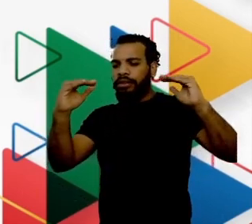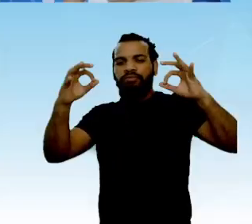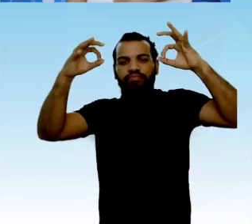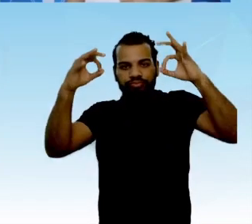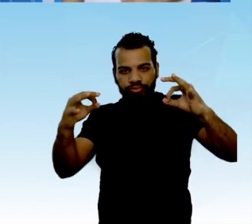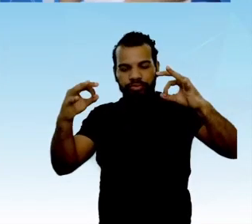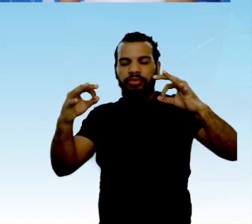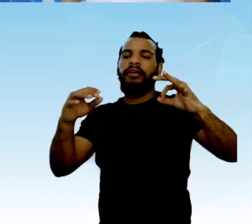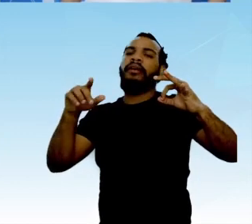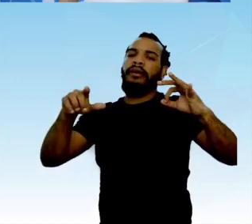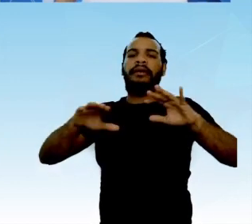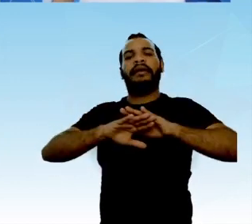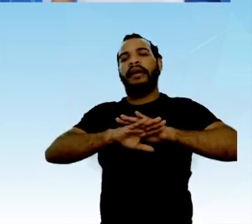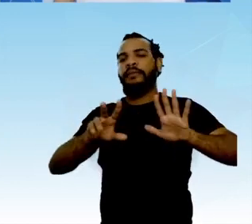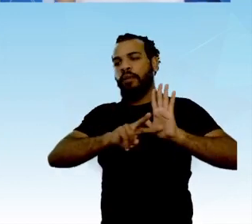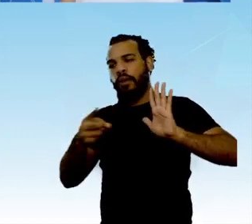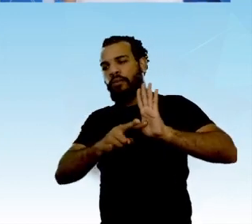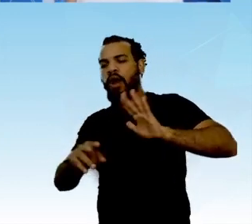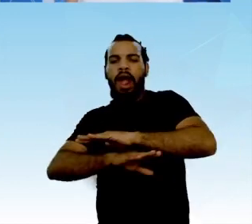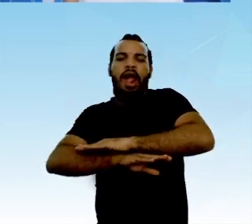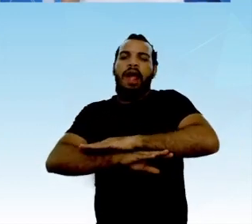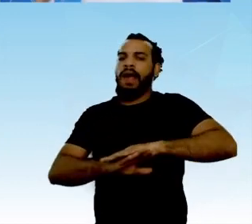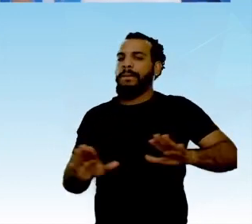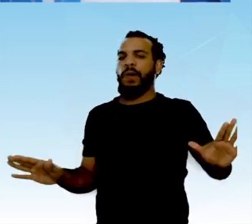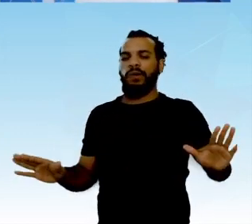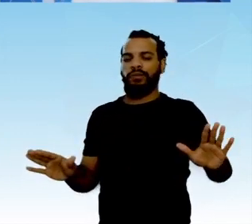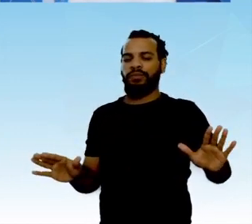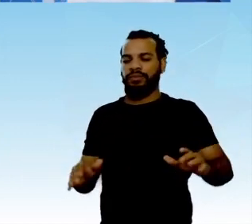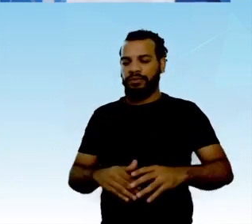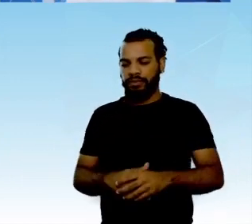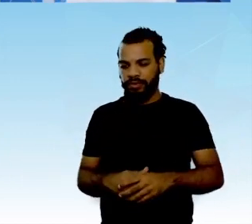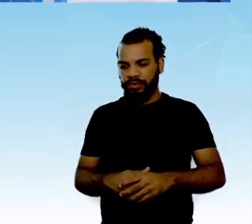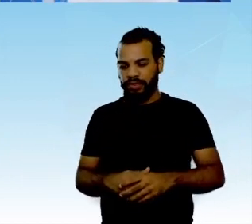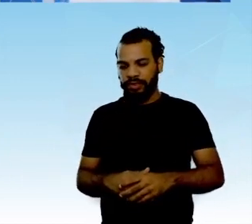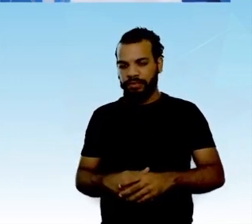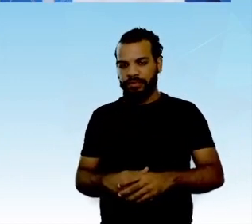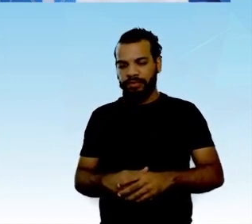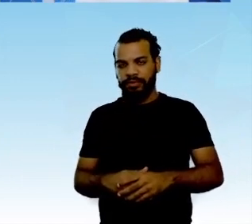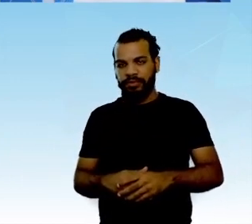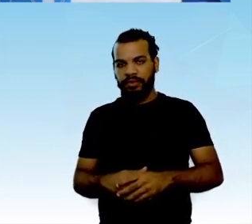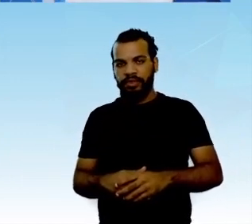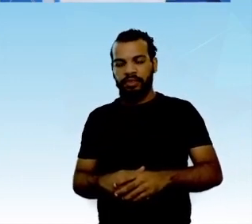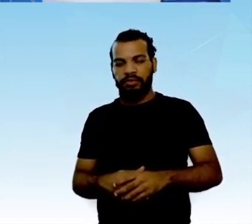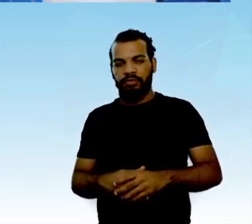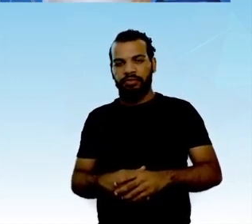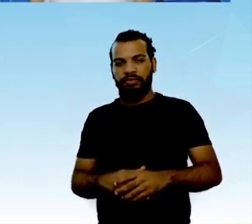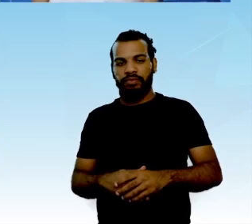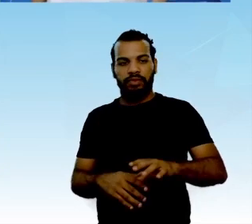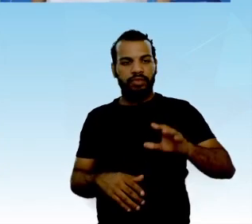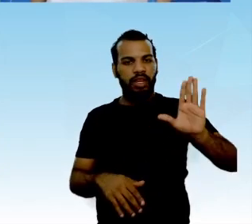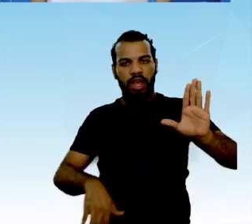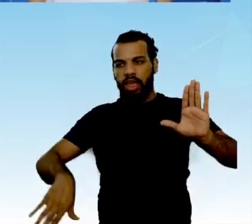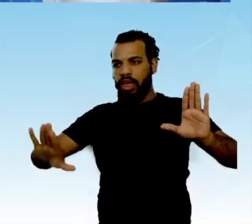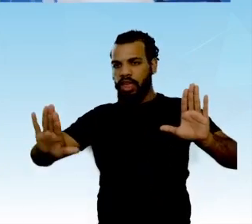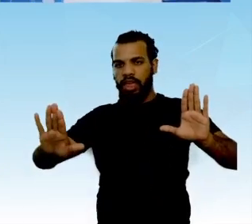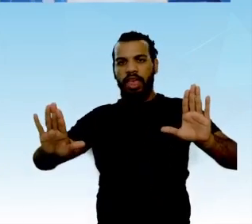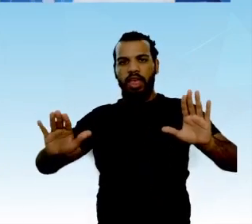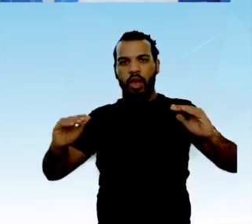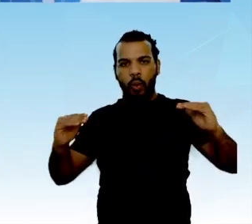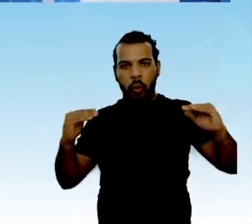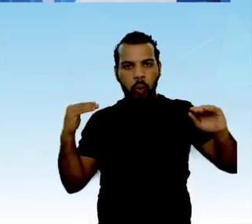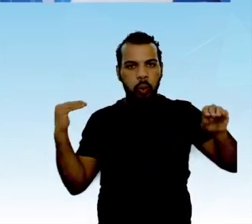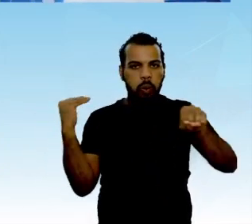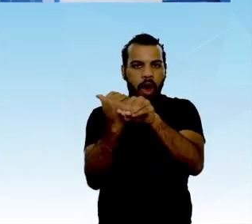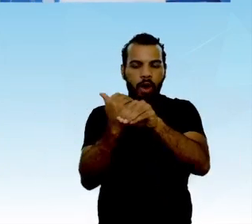equilíbrio térmico. Quando a temperatura de A for igual a de B, encerra a transferência de calor.